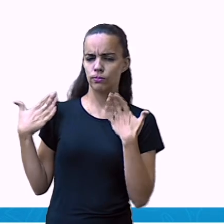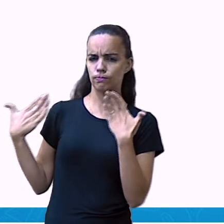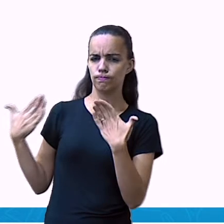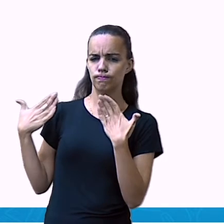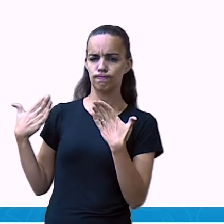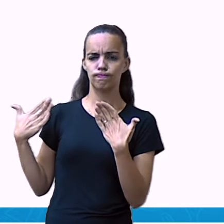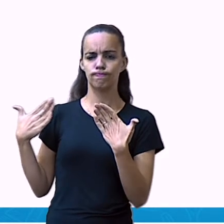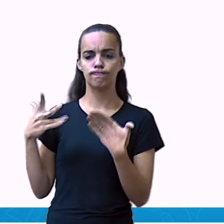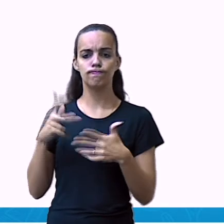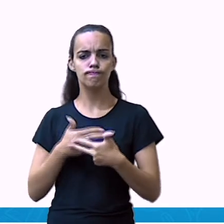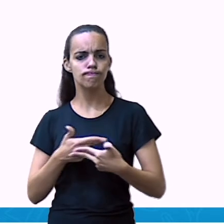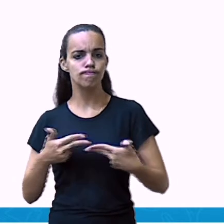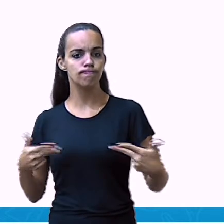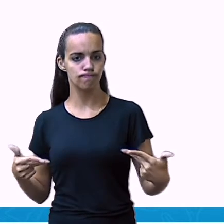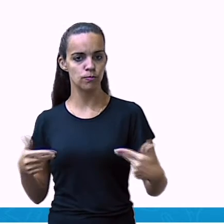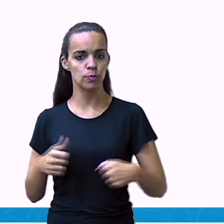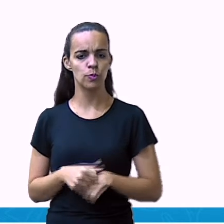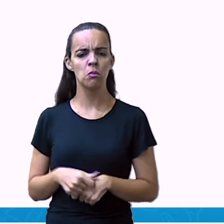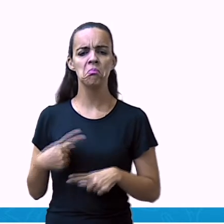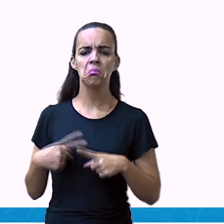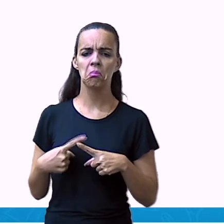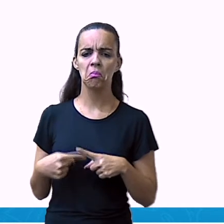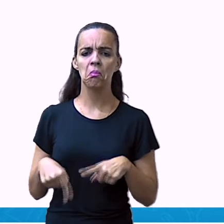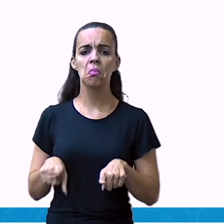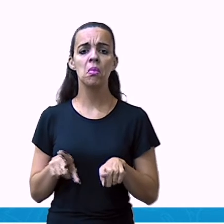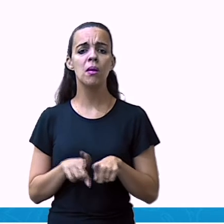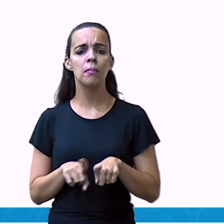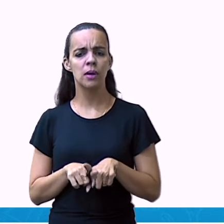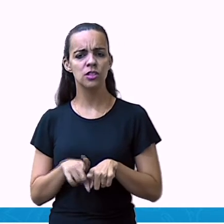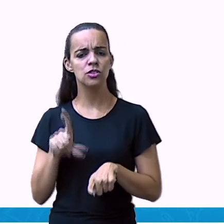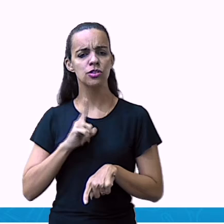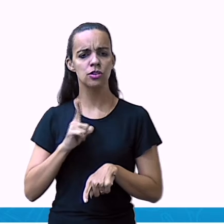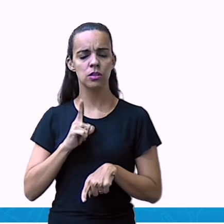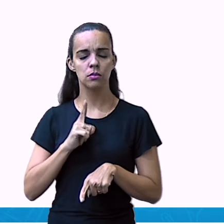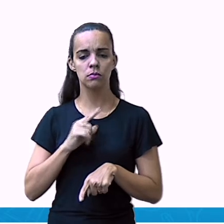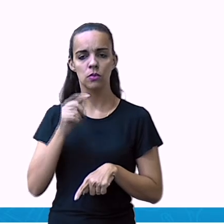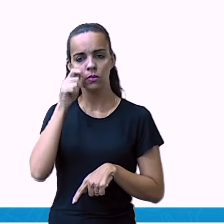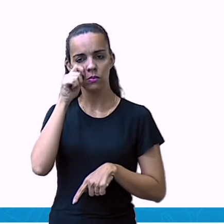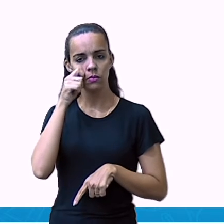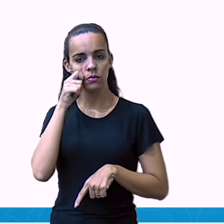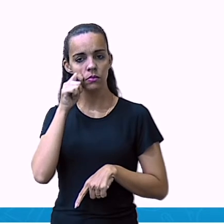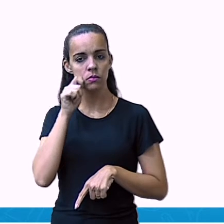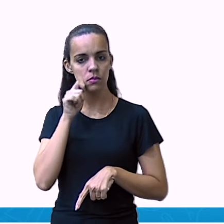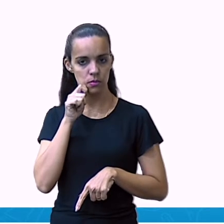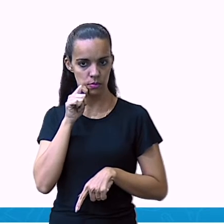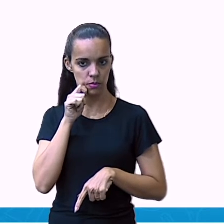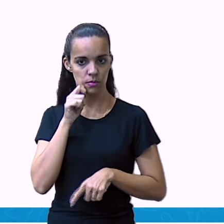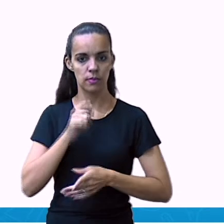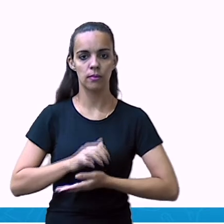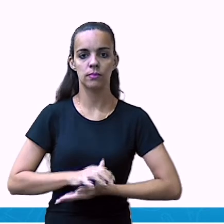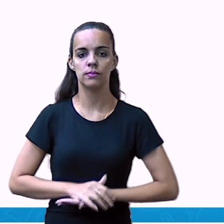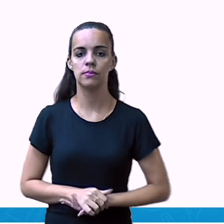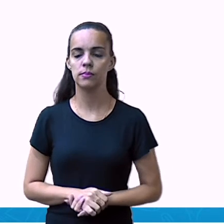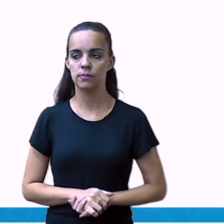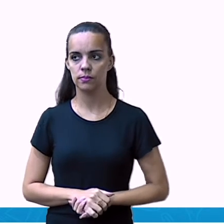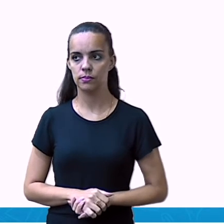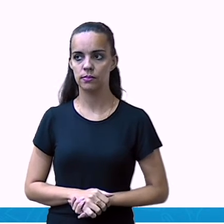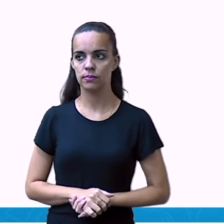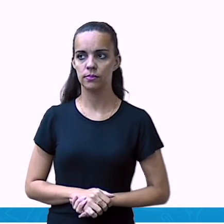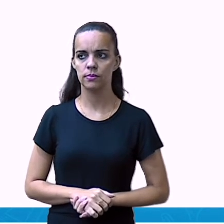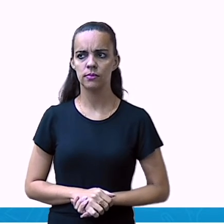de alguma coisa, porque também tinha os olhos